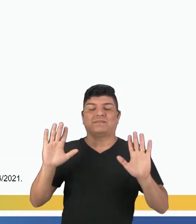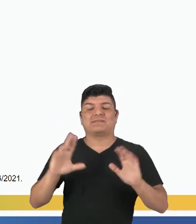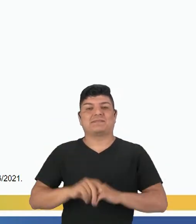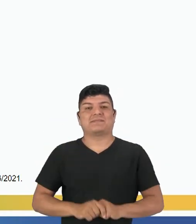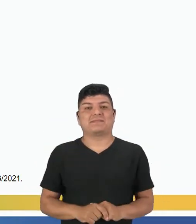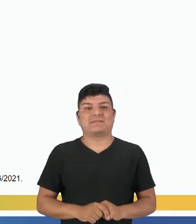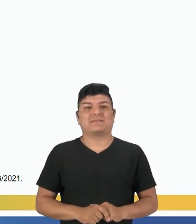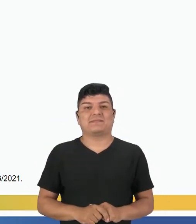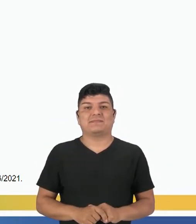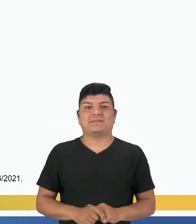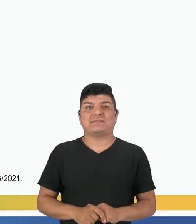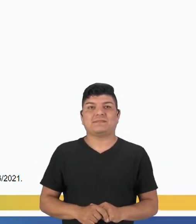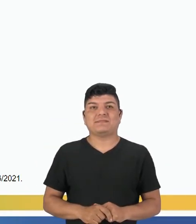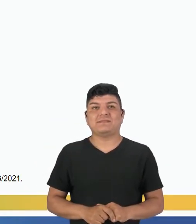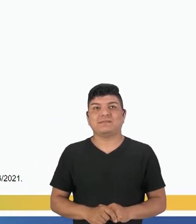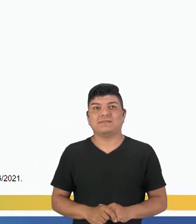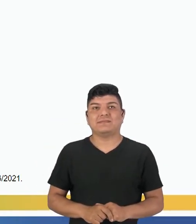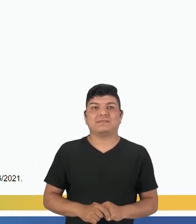Vem!